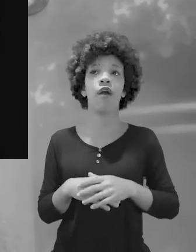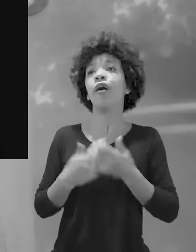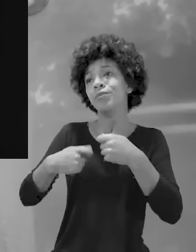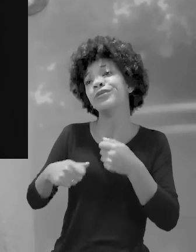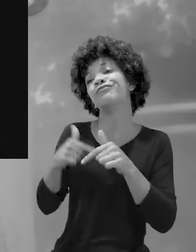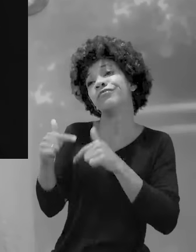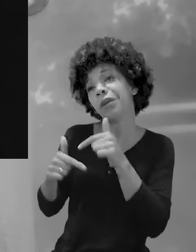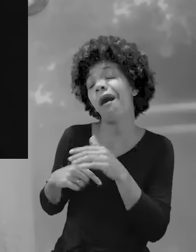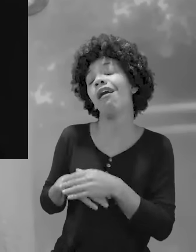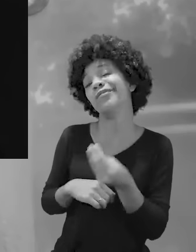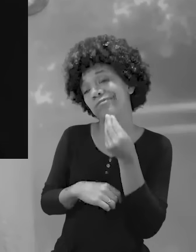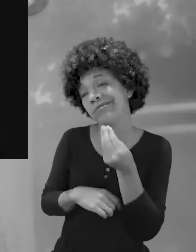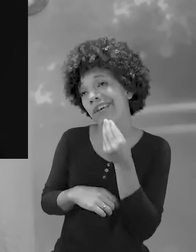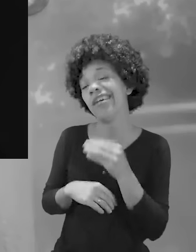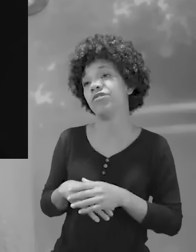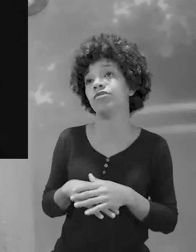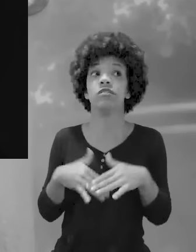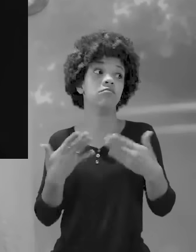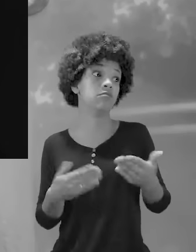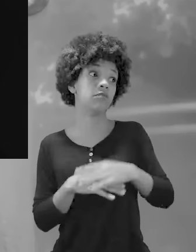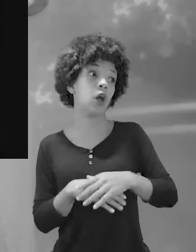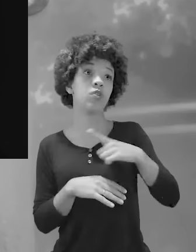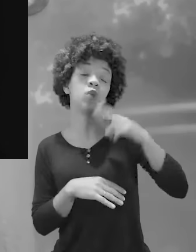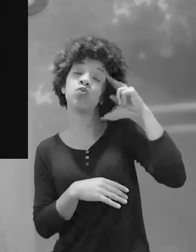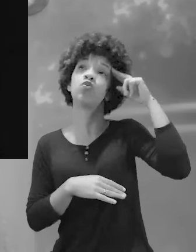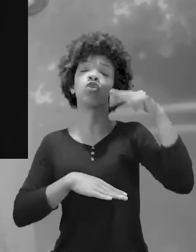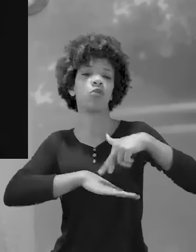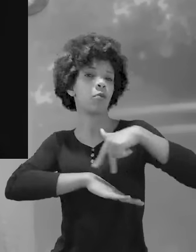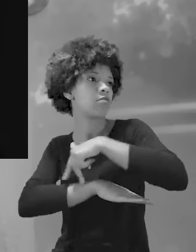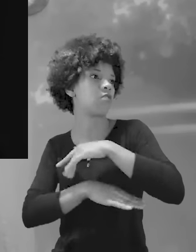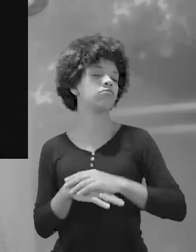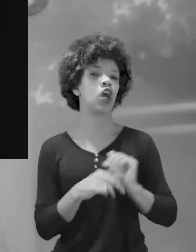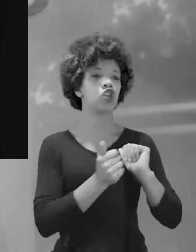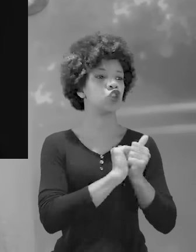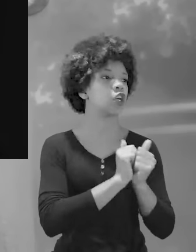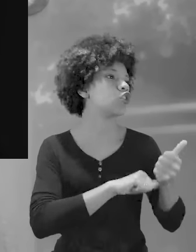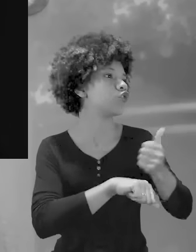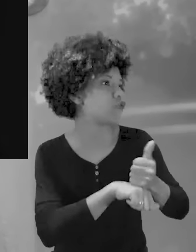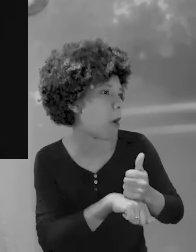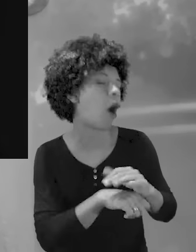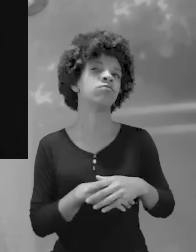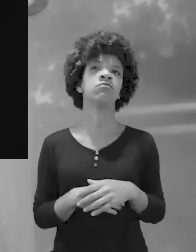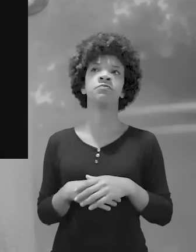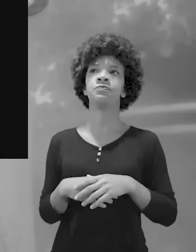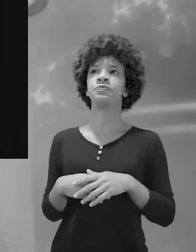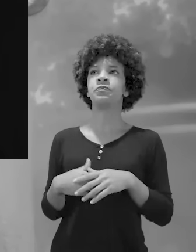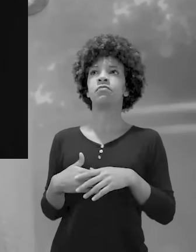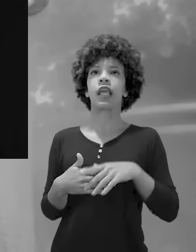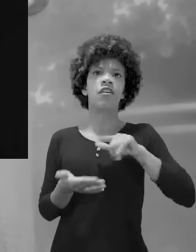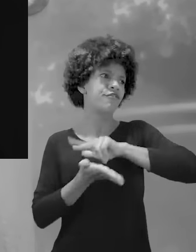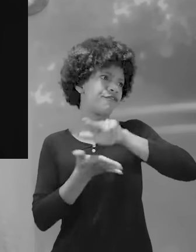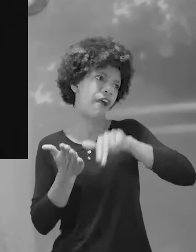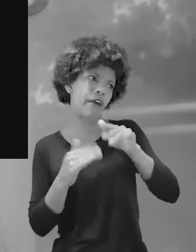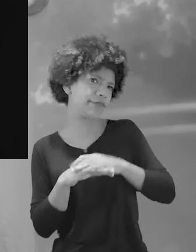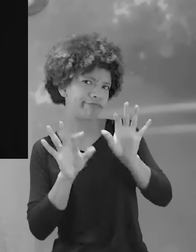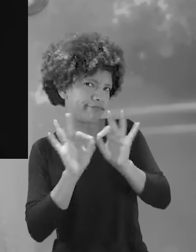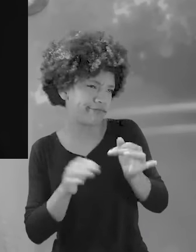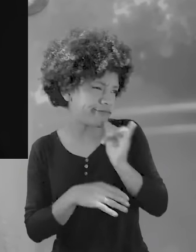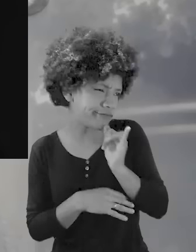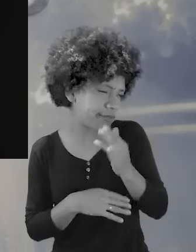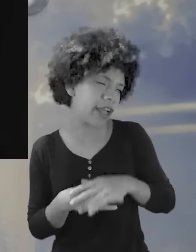preciso de emprego né então eu preciso eu tenho sonho de ser modelo tenho sonho de ser jogador de futebol são situações bem comuns onde